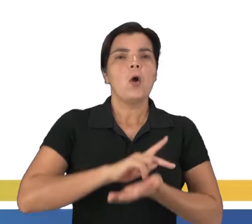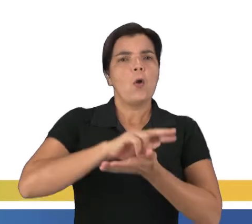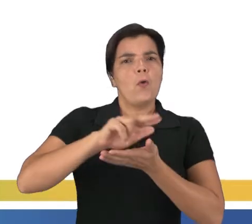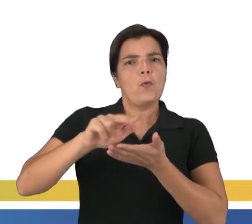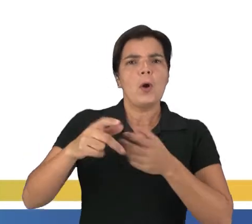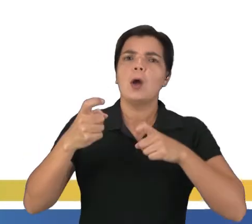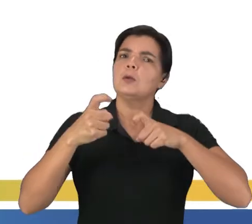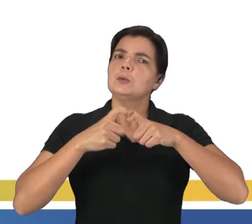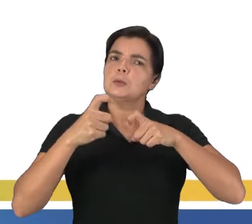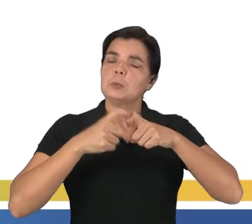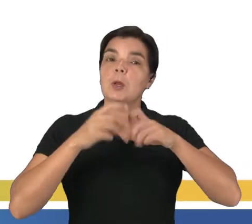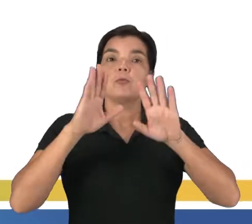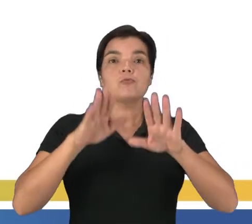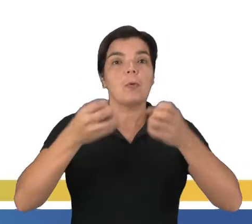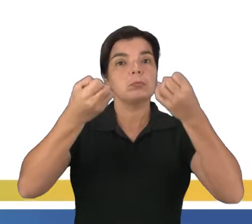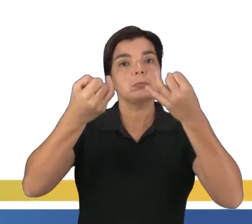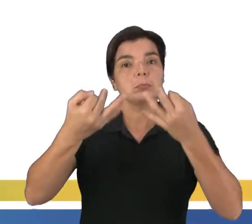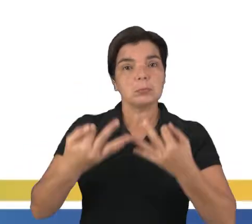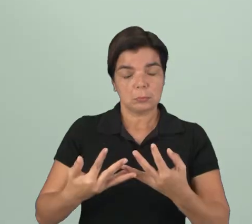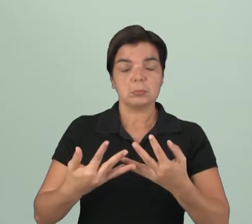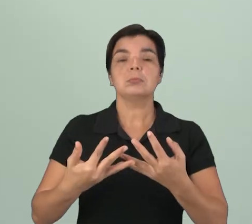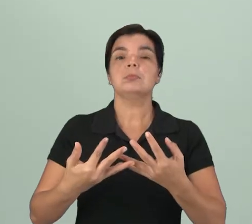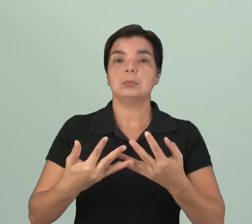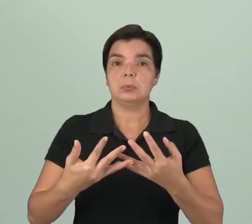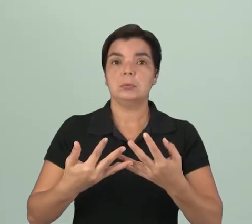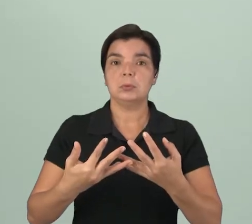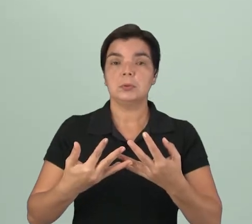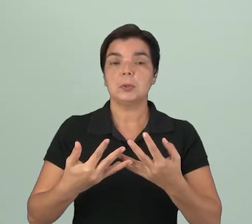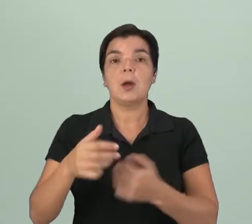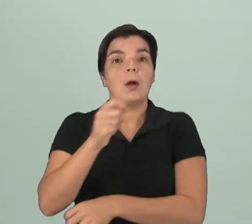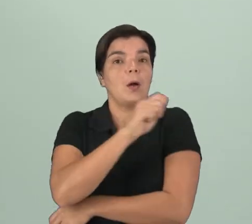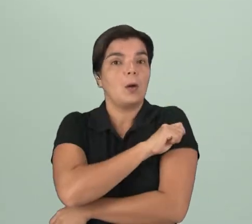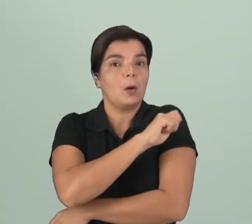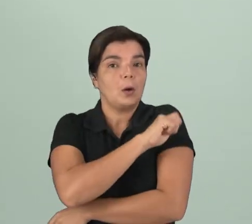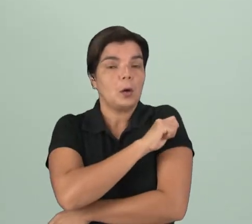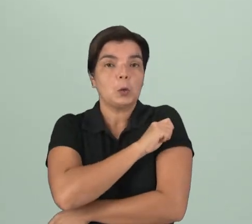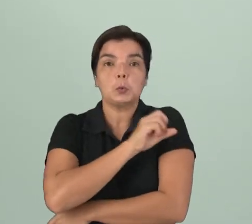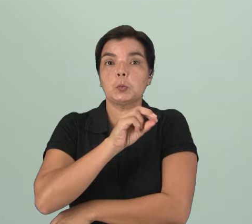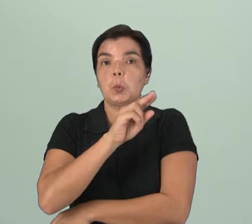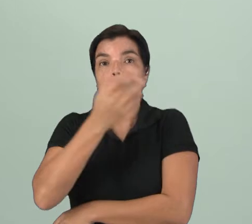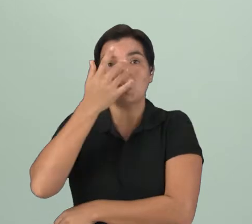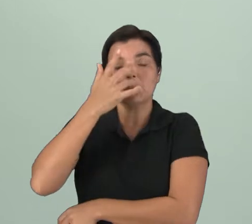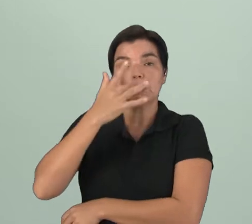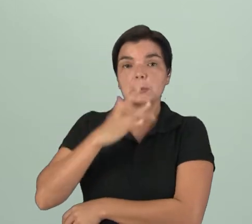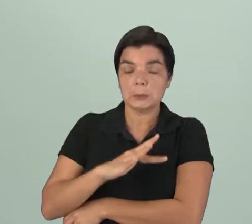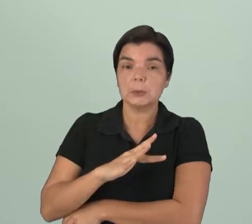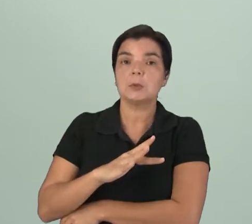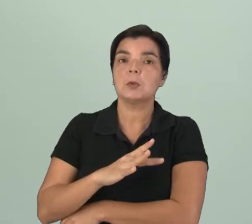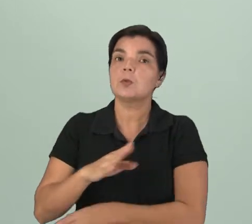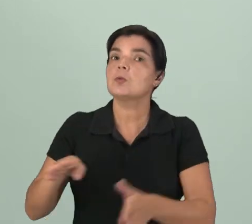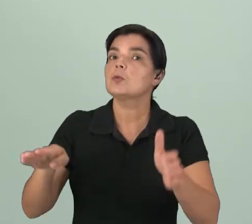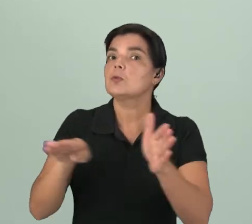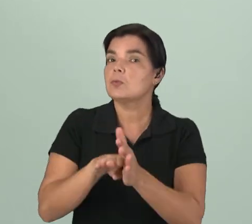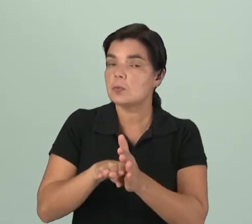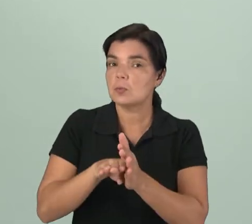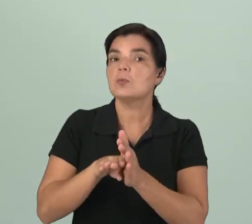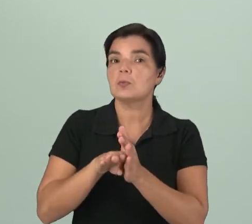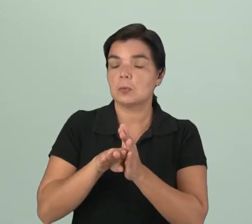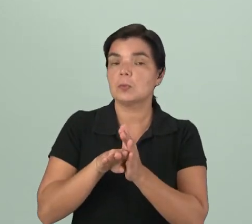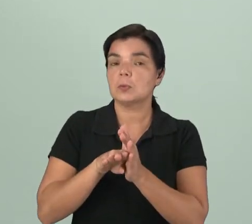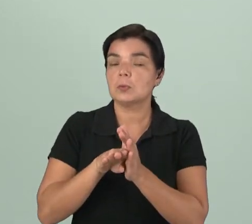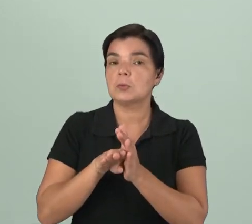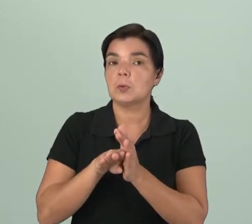vários médicos já relataram alunos ou crianças que chegaram lá